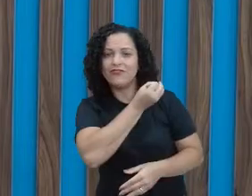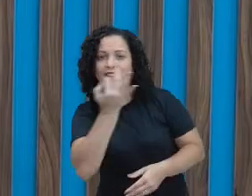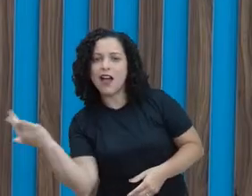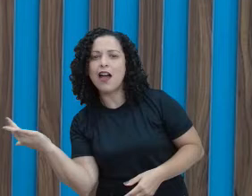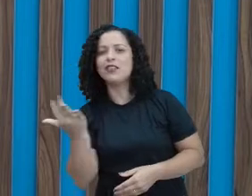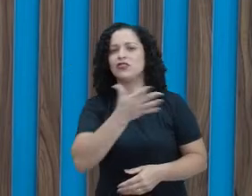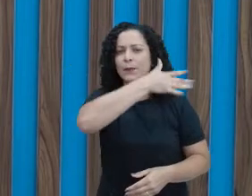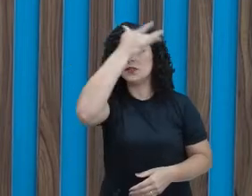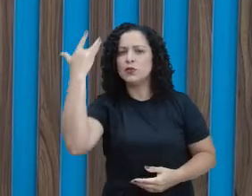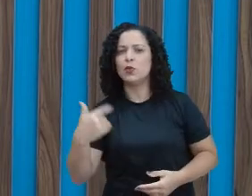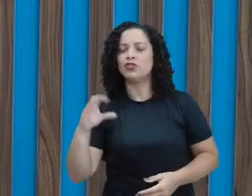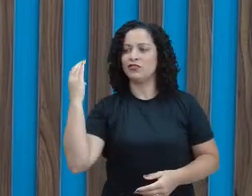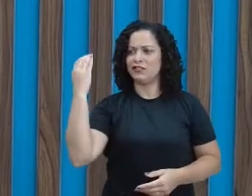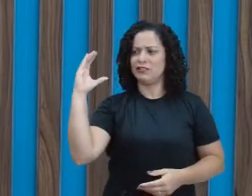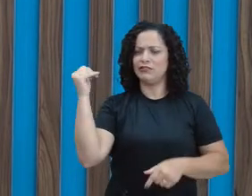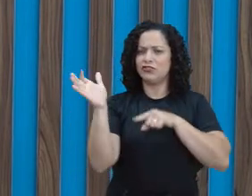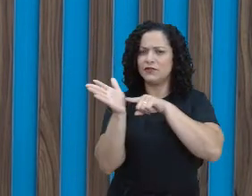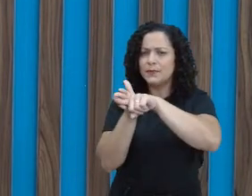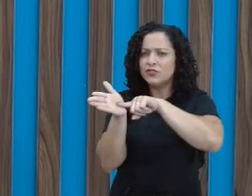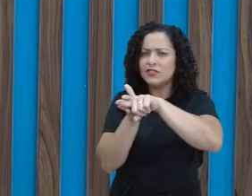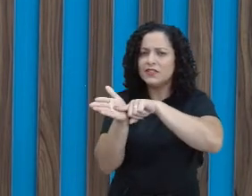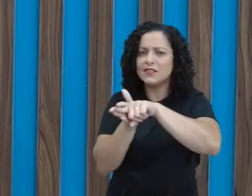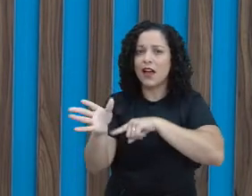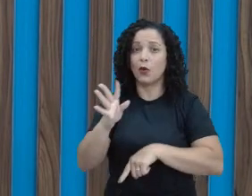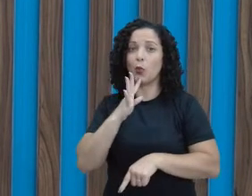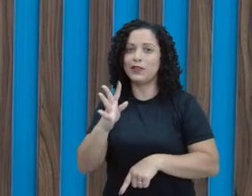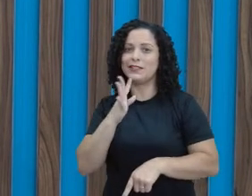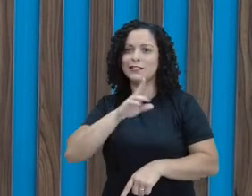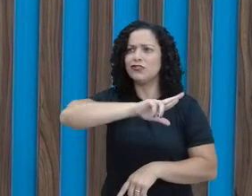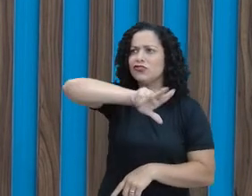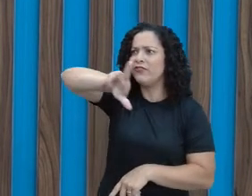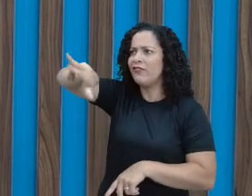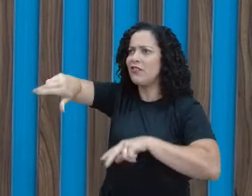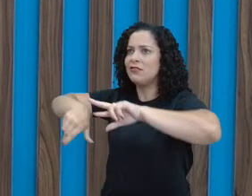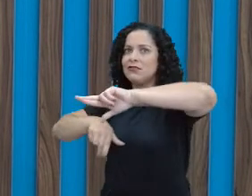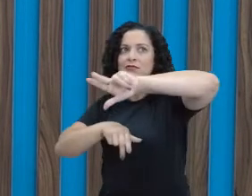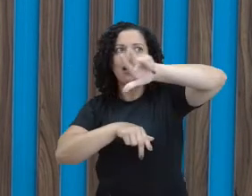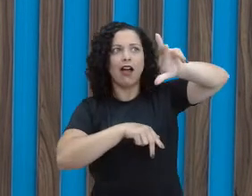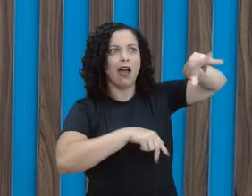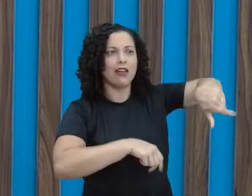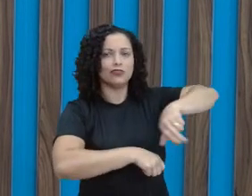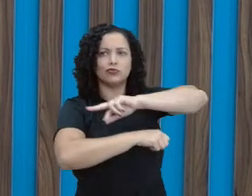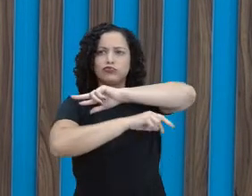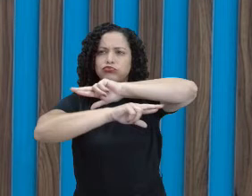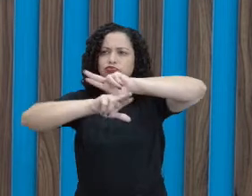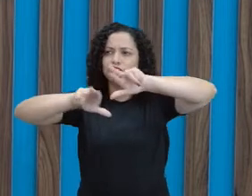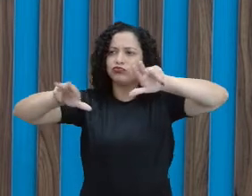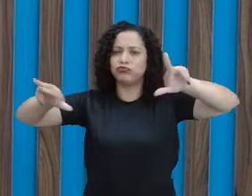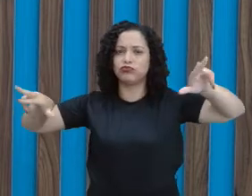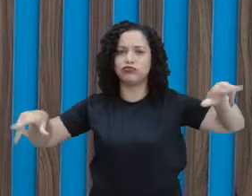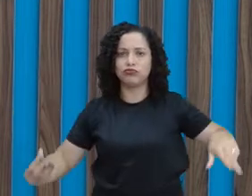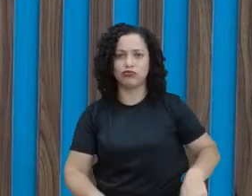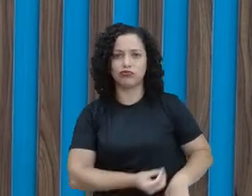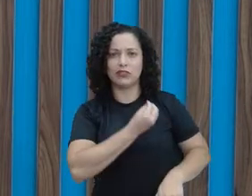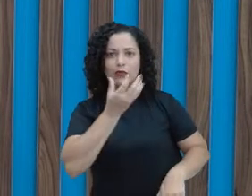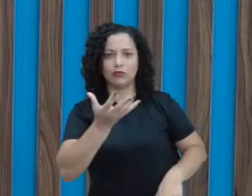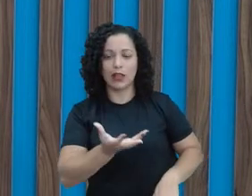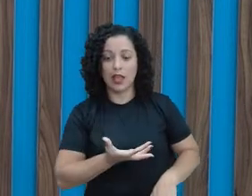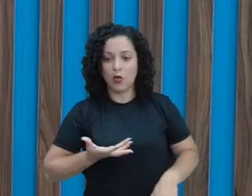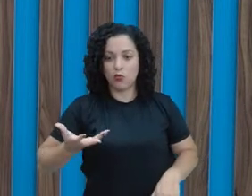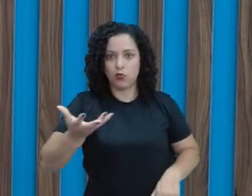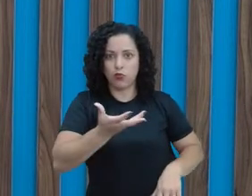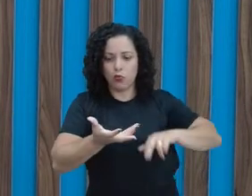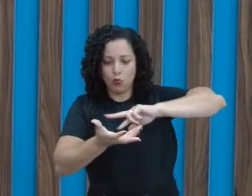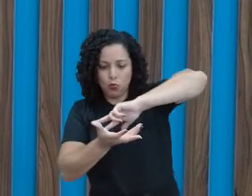a diversidade de espécies que existe nessa ilha, professora. E eles vão descobrindo cada dia mais coisas